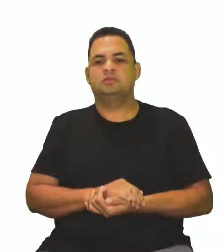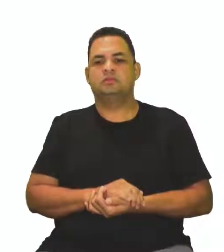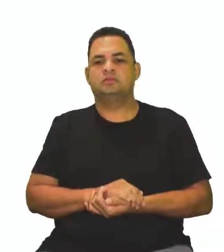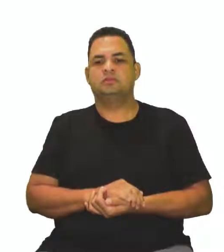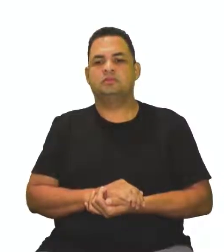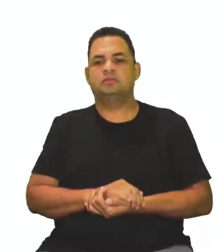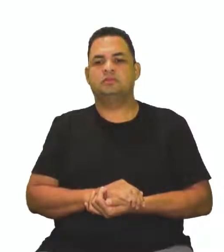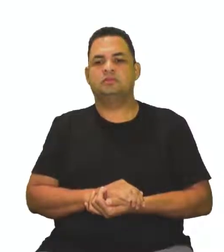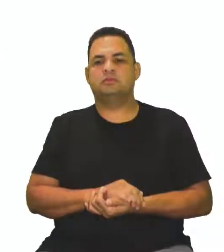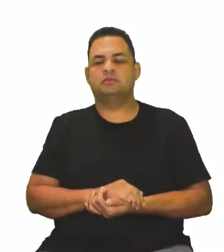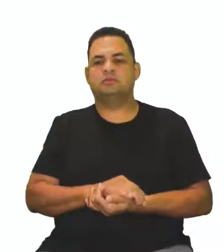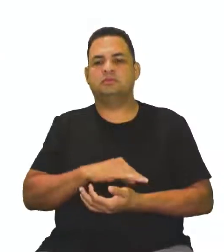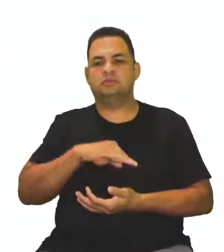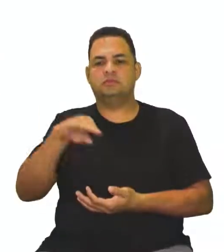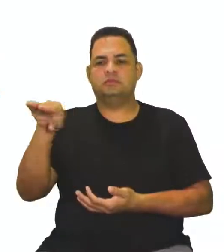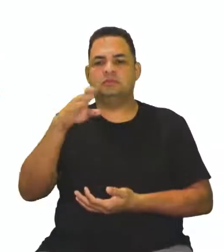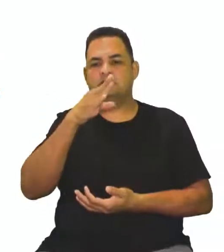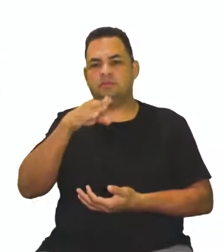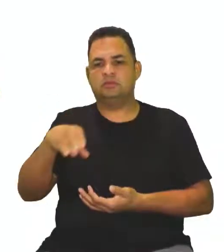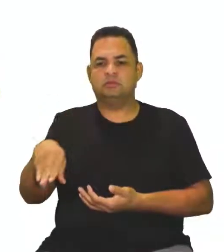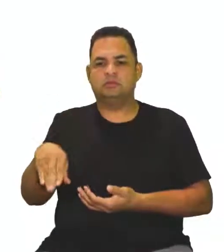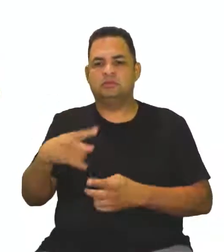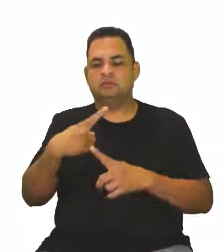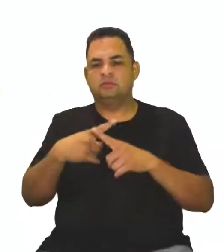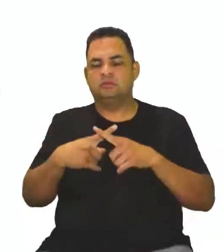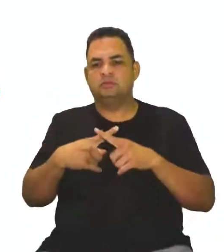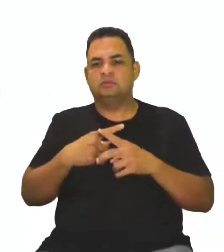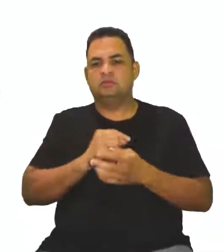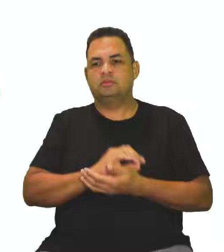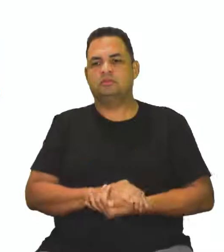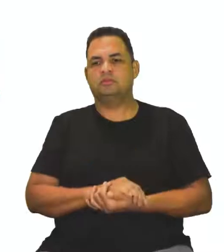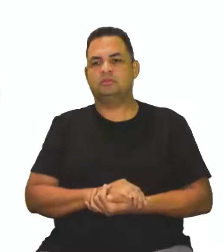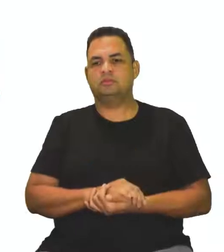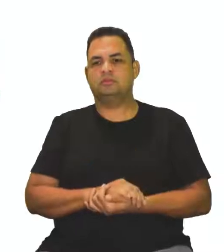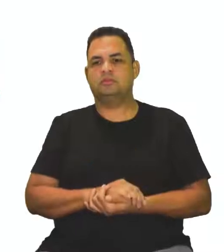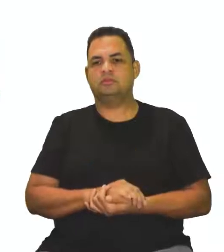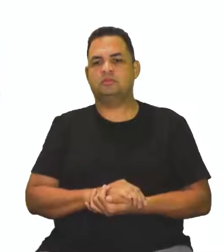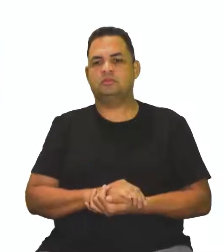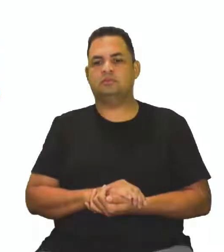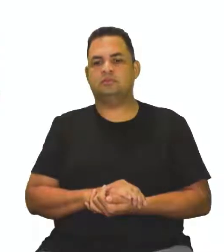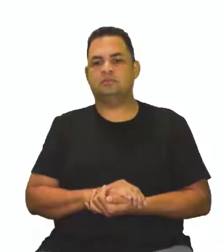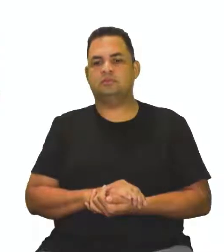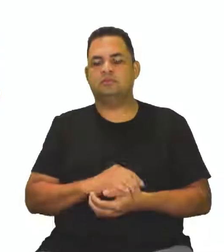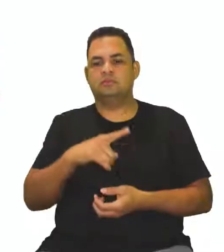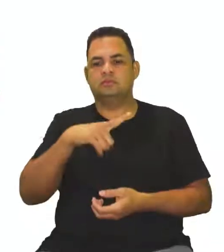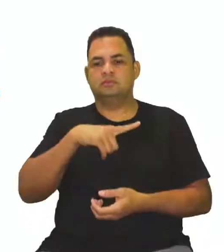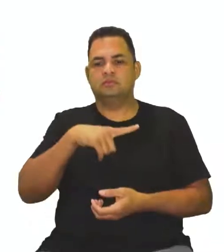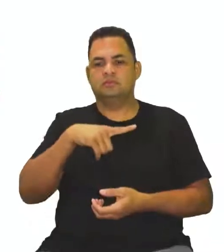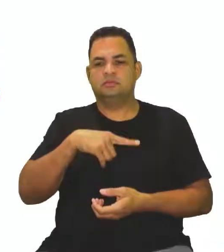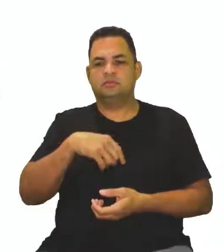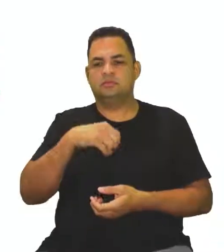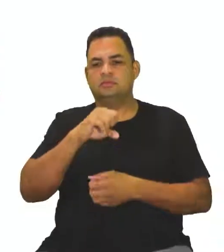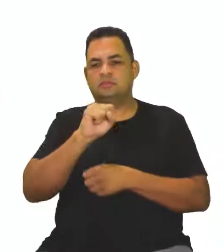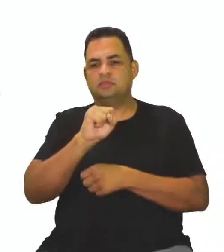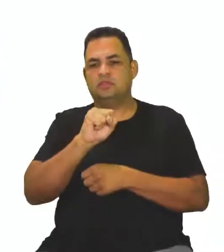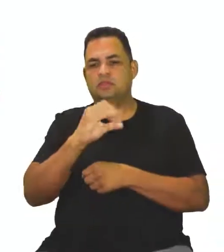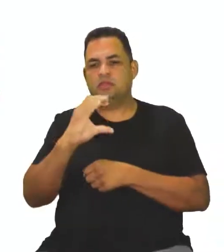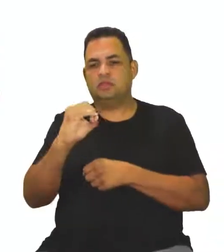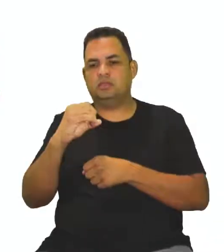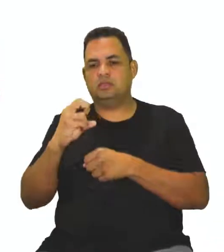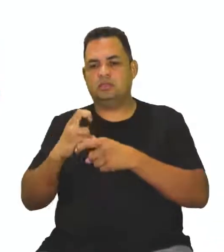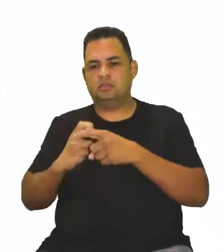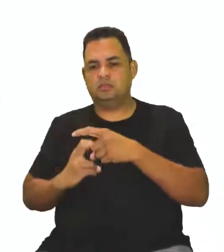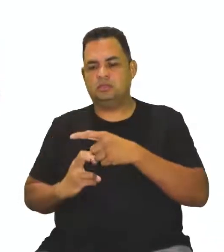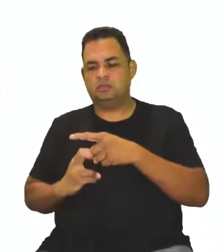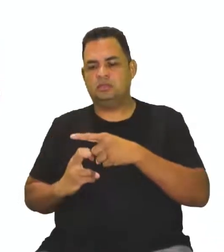ó, em X, ok? E nós vamos ter 80 sobre 5